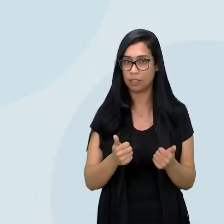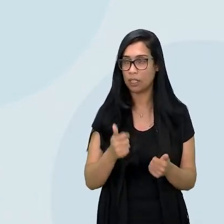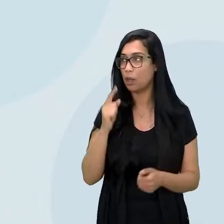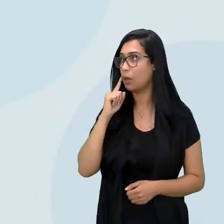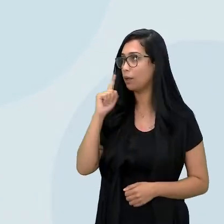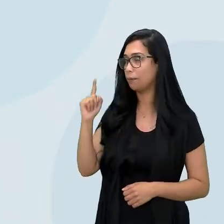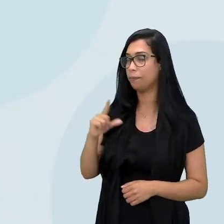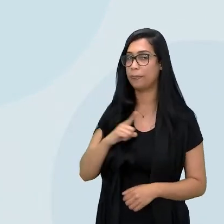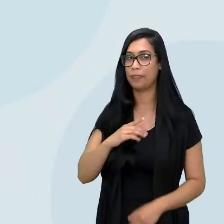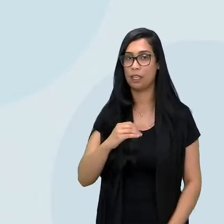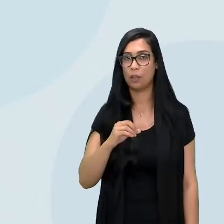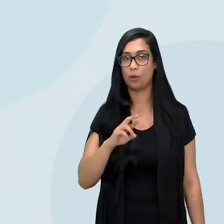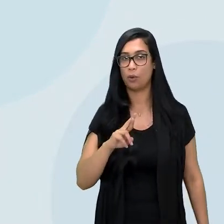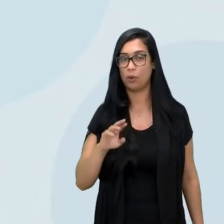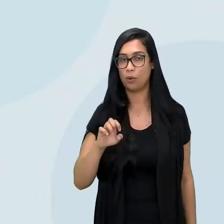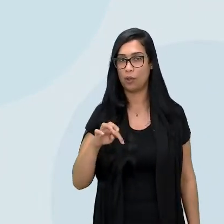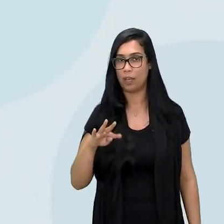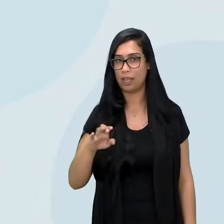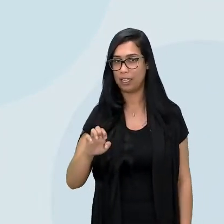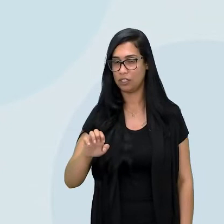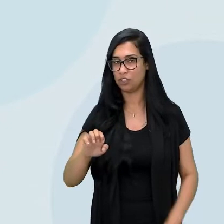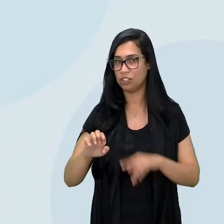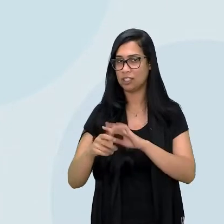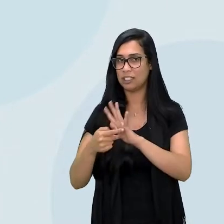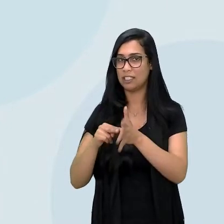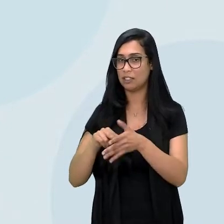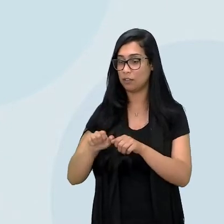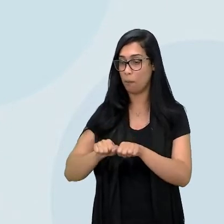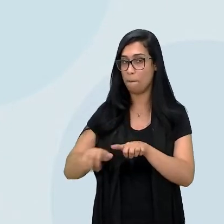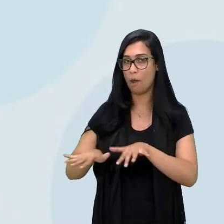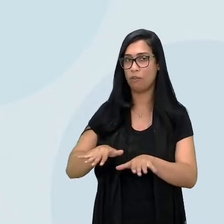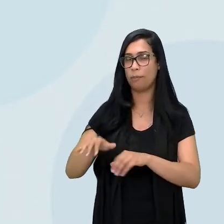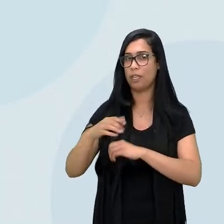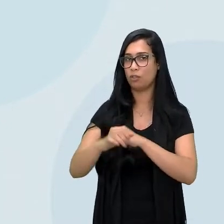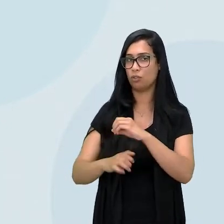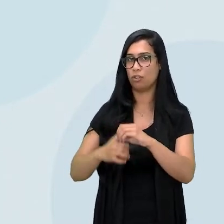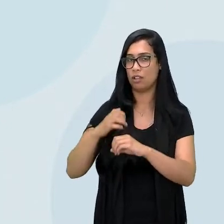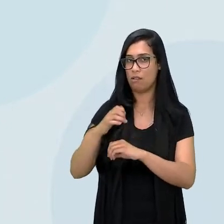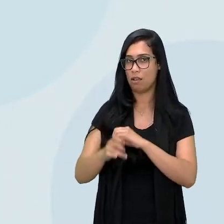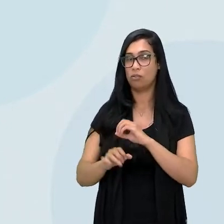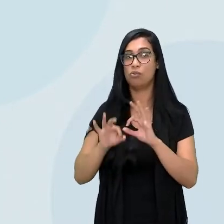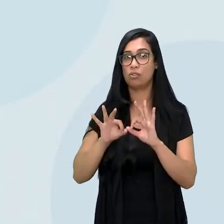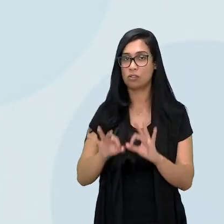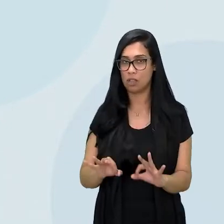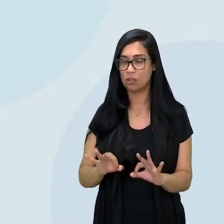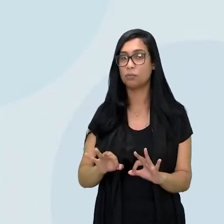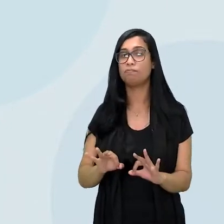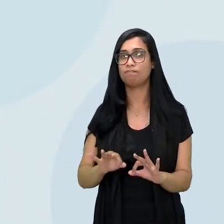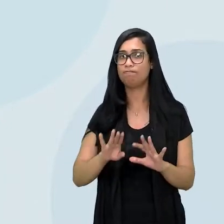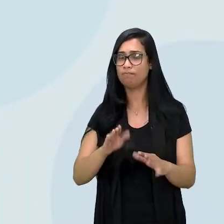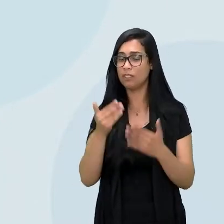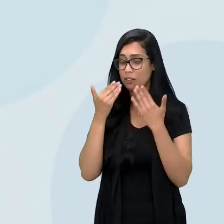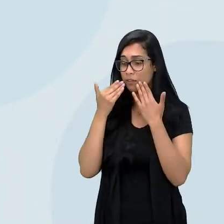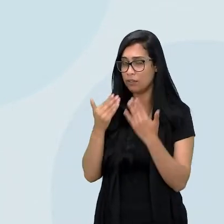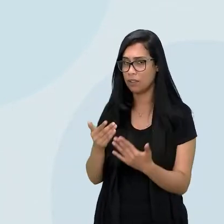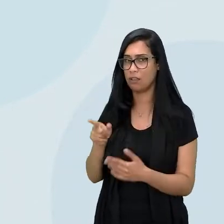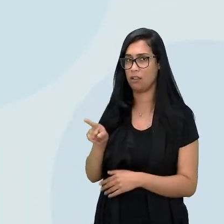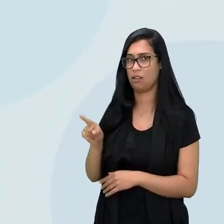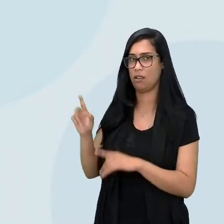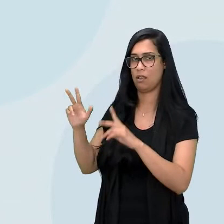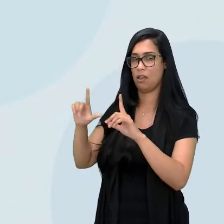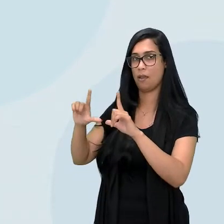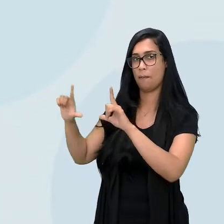associado a um movimento, né? Então, o movimento de elétron e o efeito Joule. Então, vamos olhar para essa imagem aqui também feita pelo